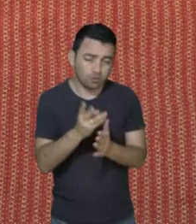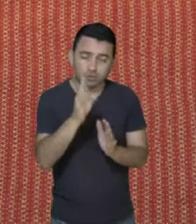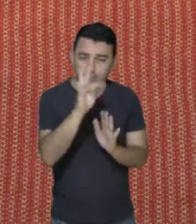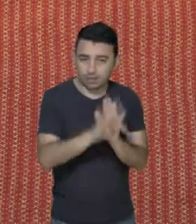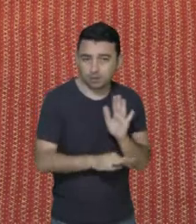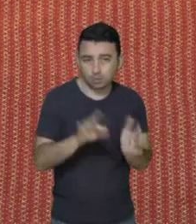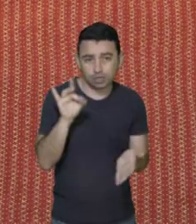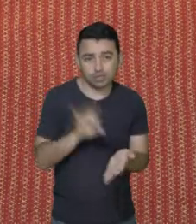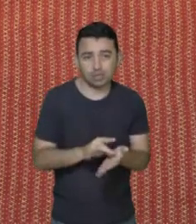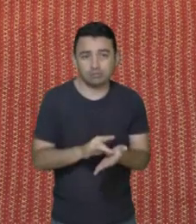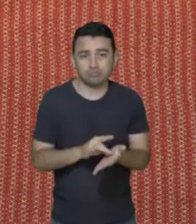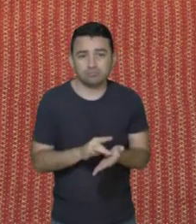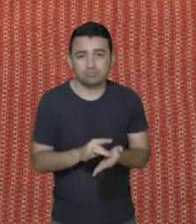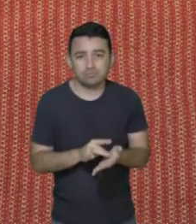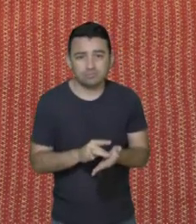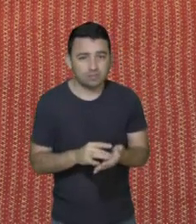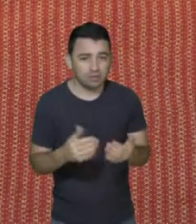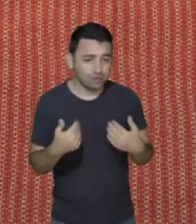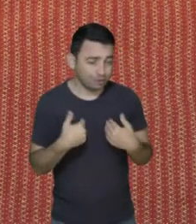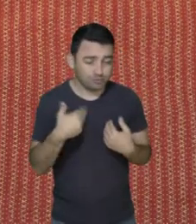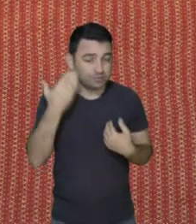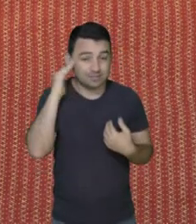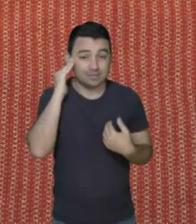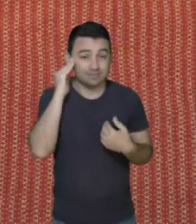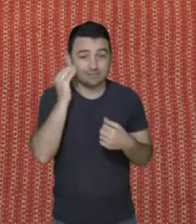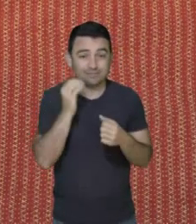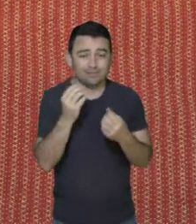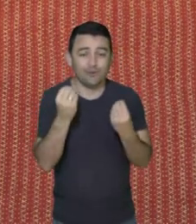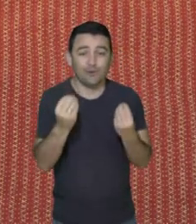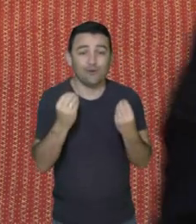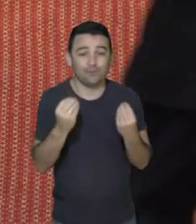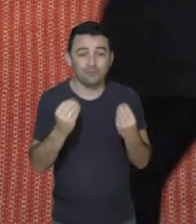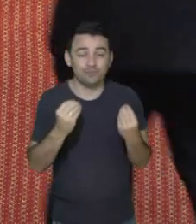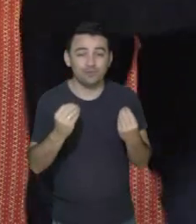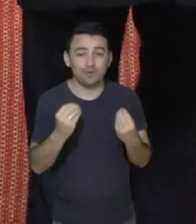porque eu não consigo conceber